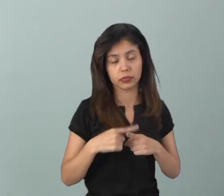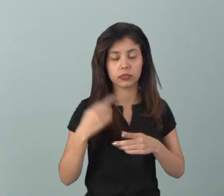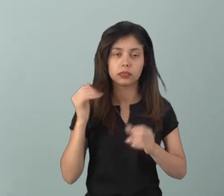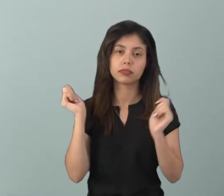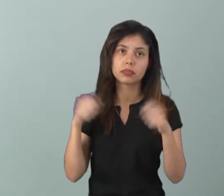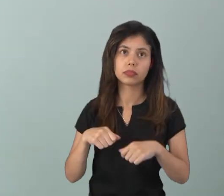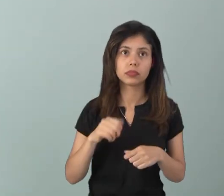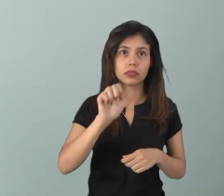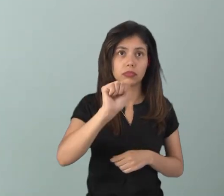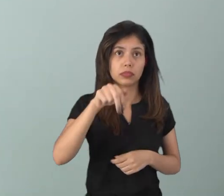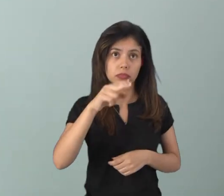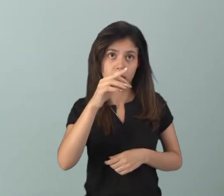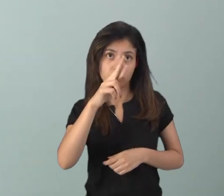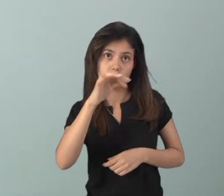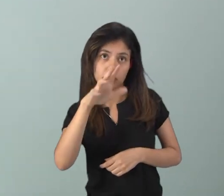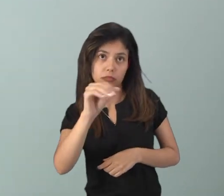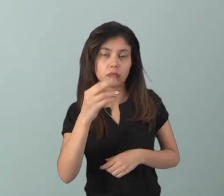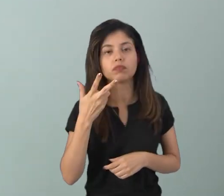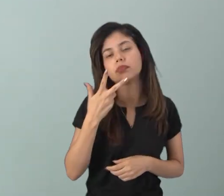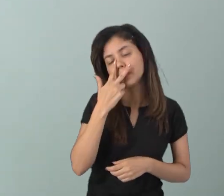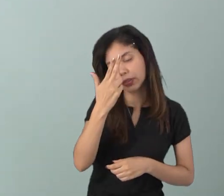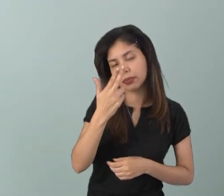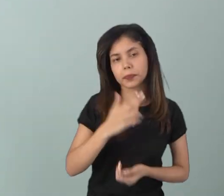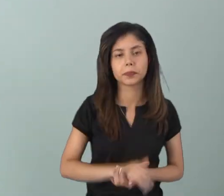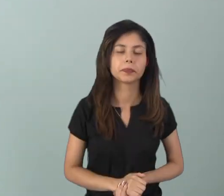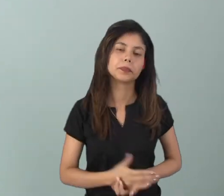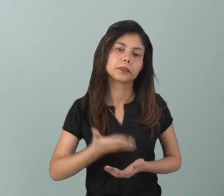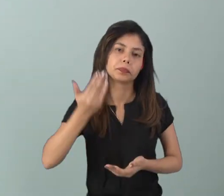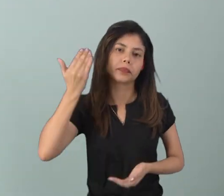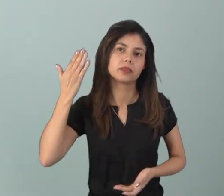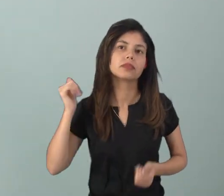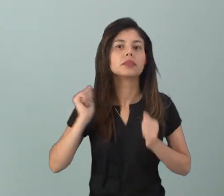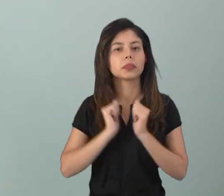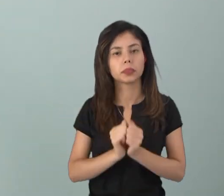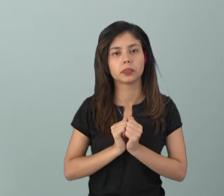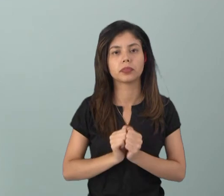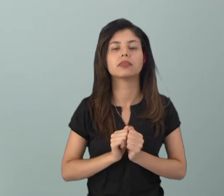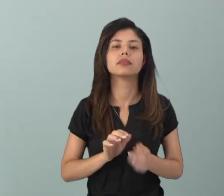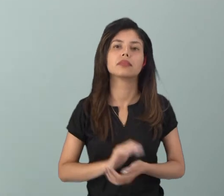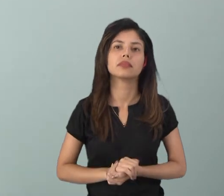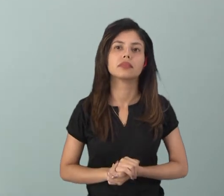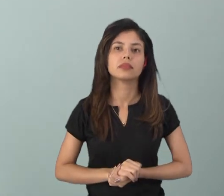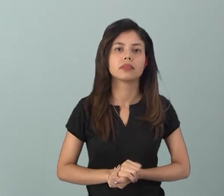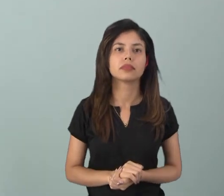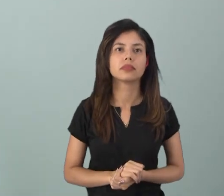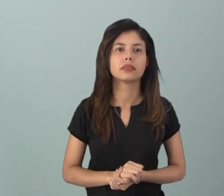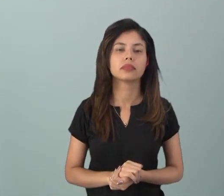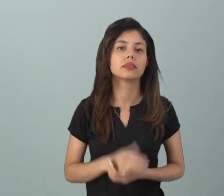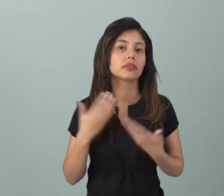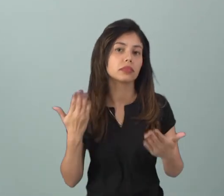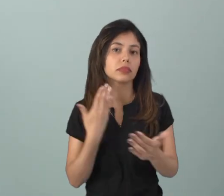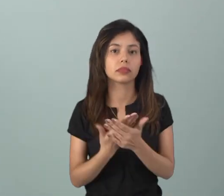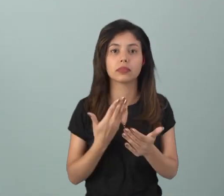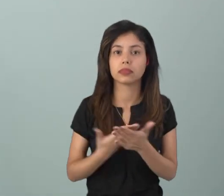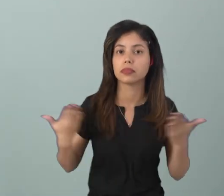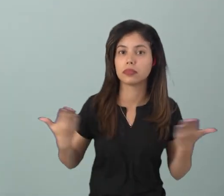ancestral comum. Existia algum elo ali do passado que pode acabar unindo um ao outro, tá? Então